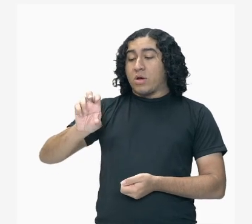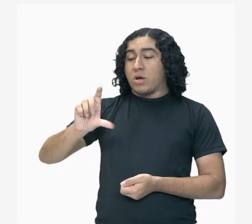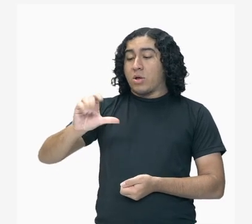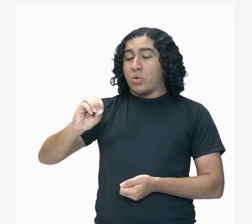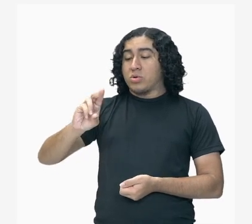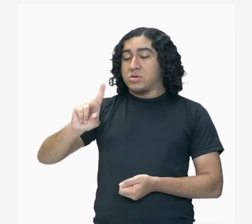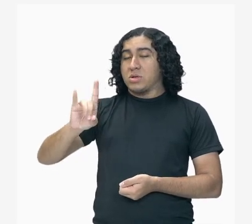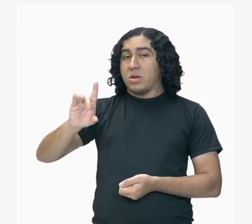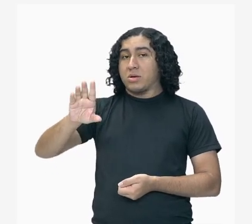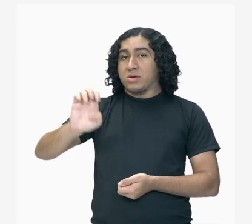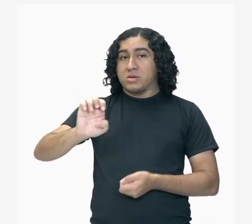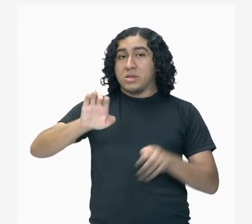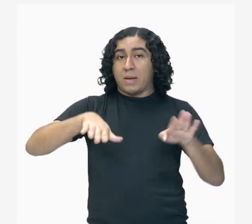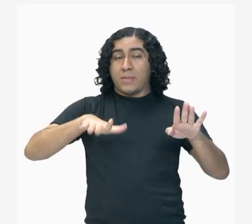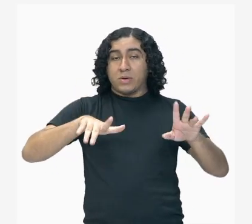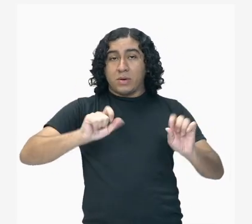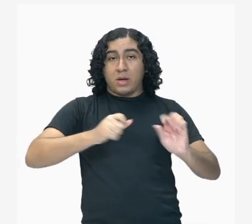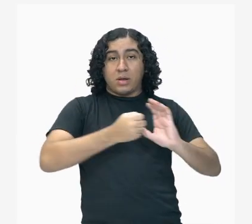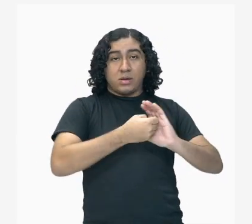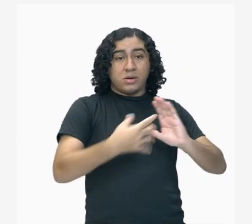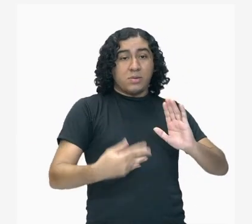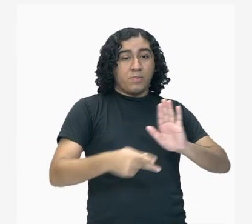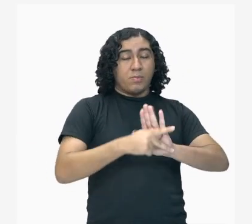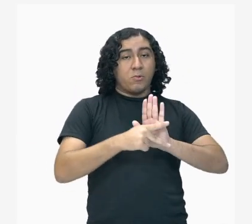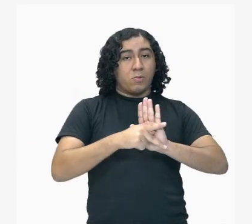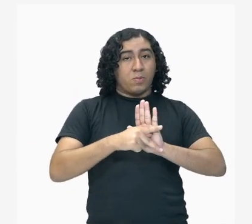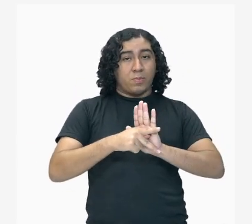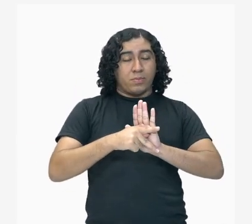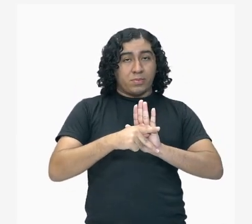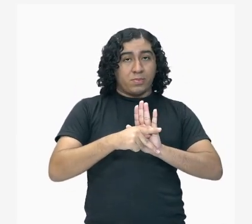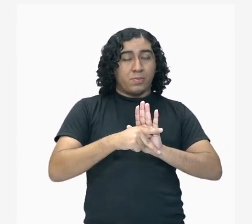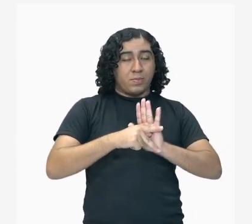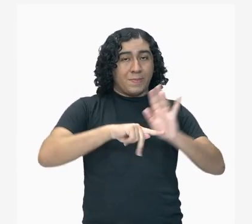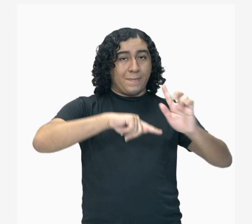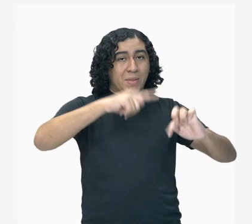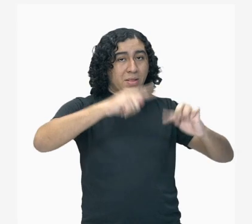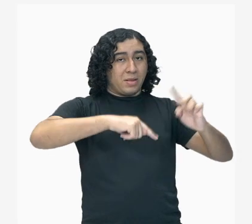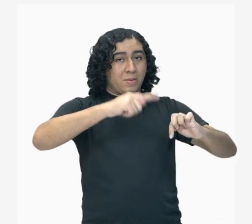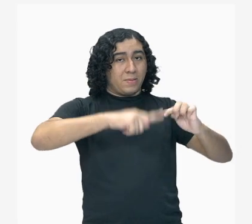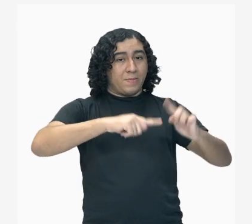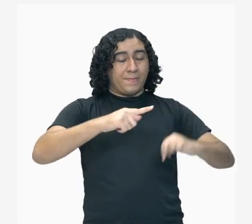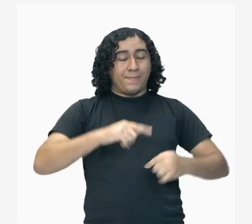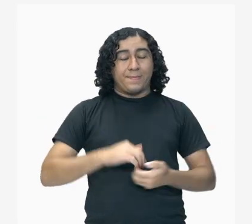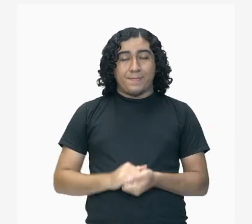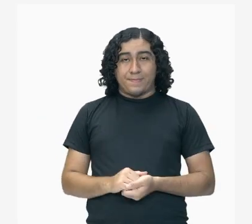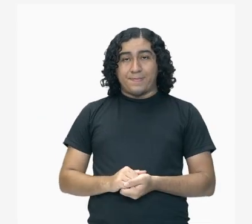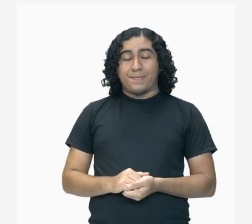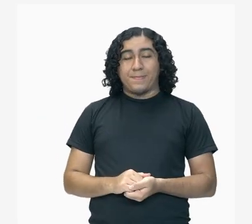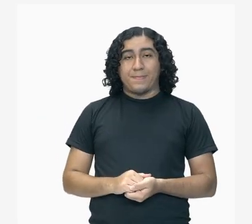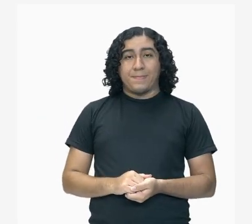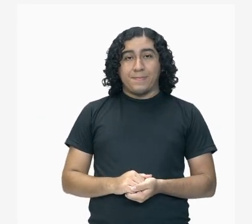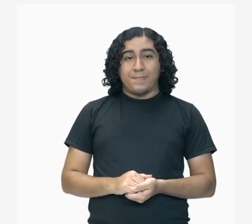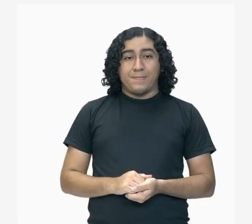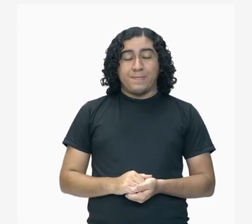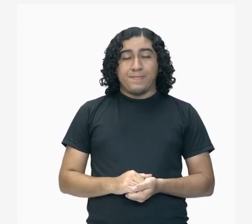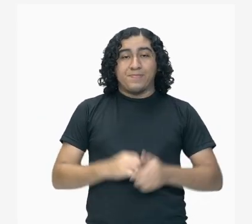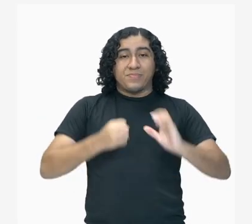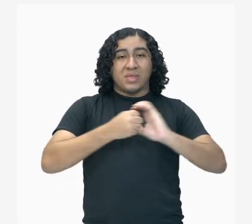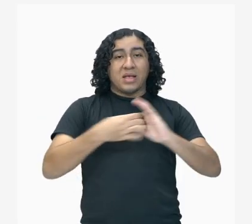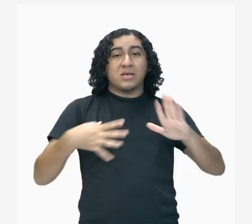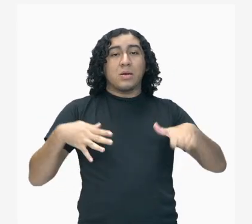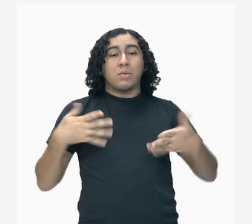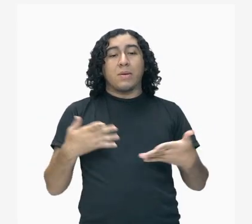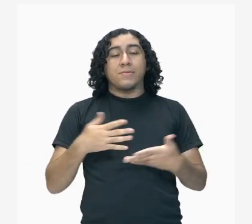através dela Depende das características físicas da corda essas características